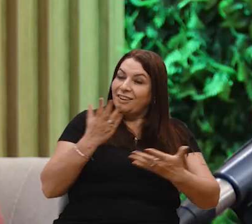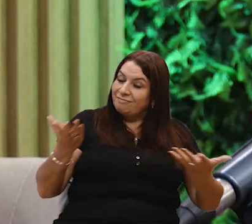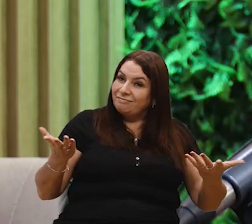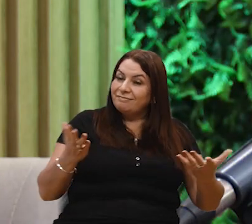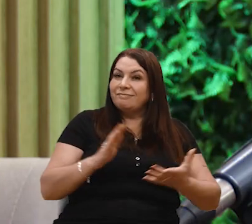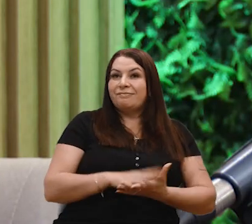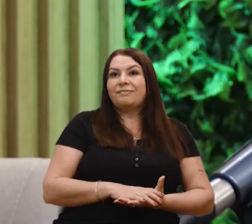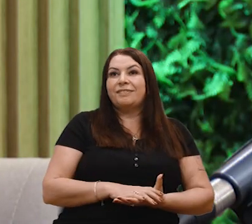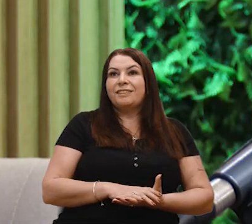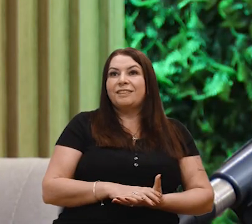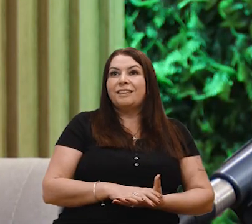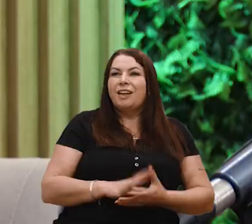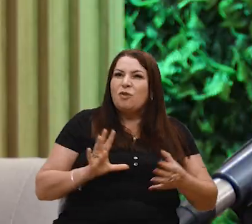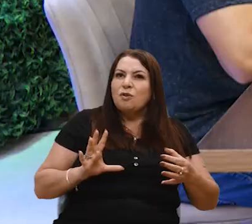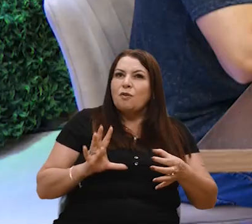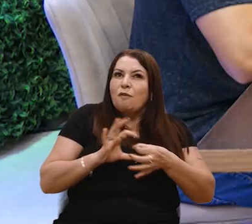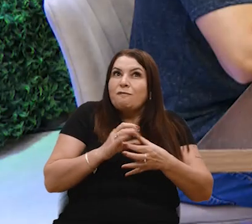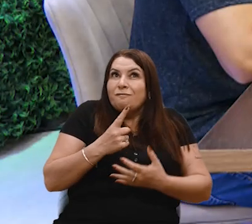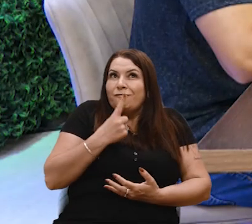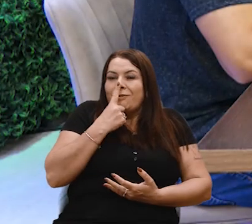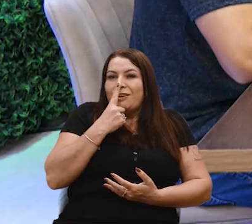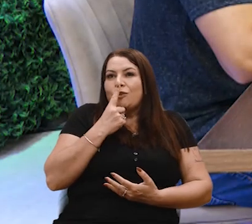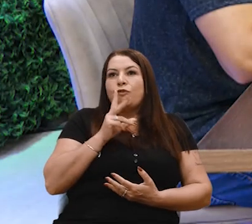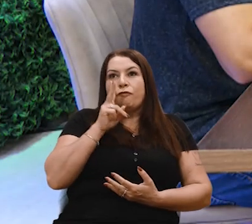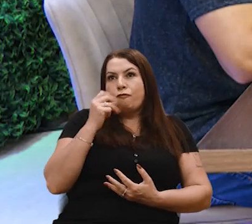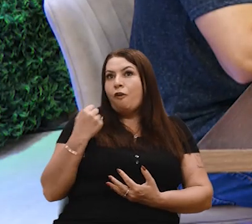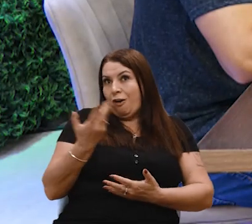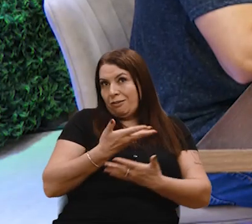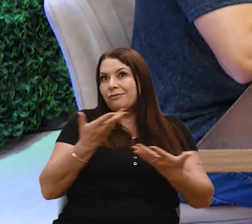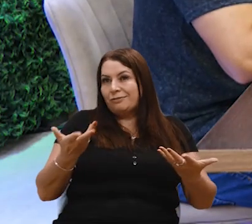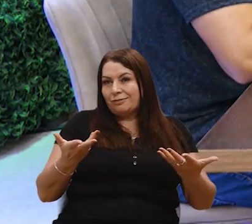cães. É legal. Eu acho que é isso, é um vínculo forte, né?